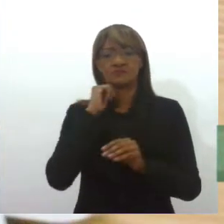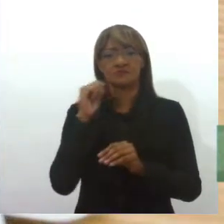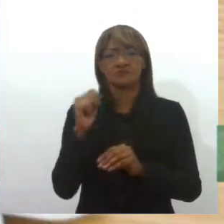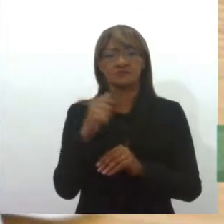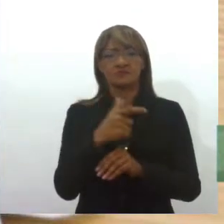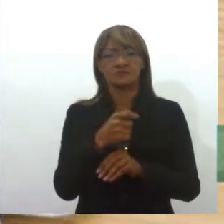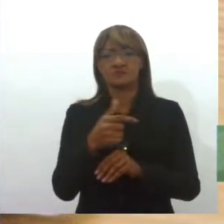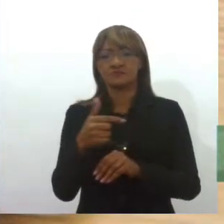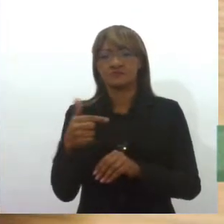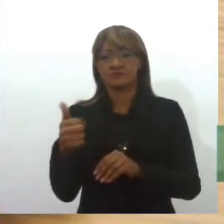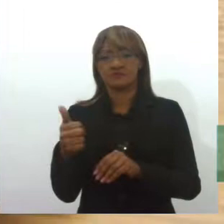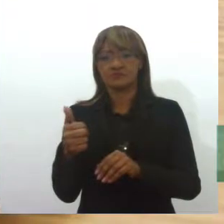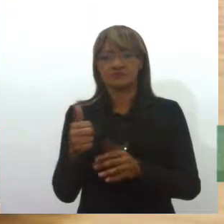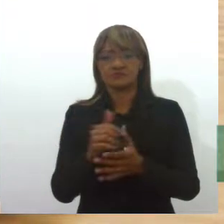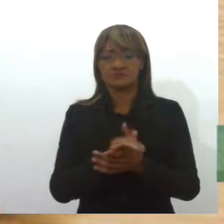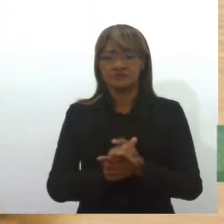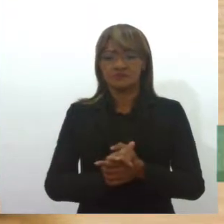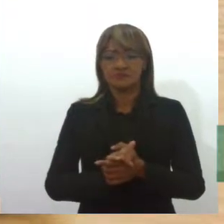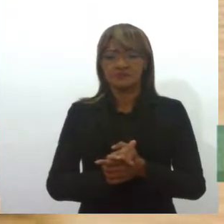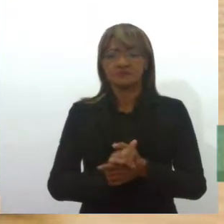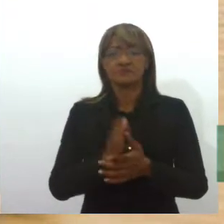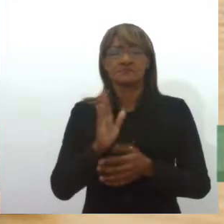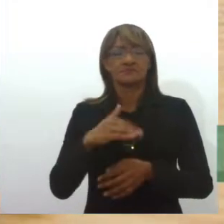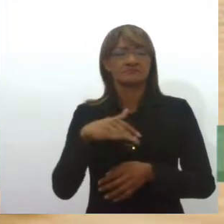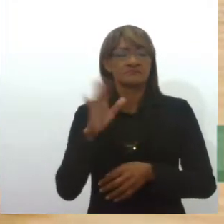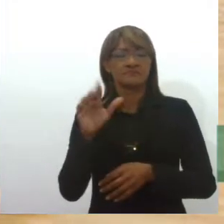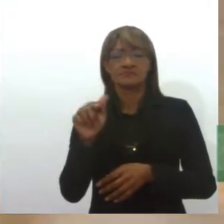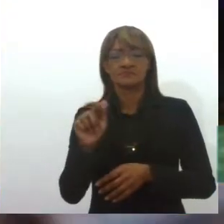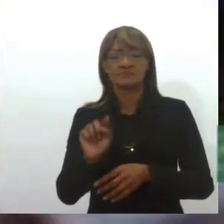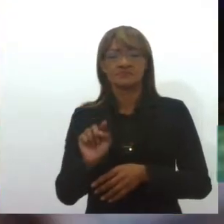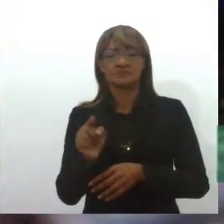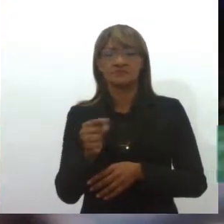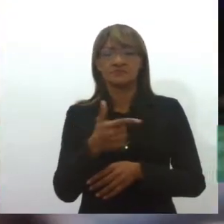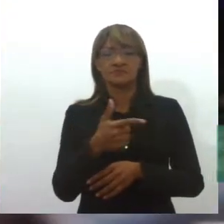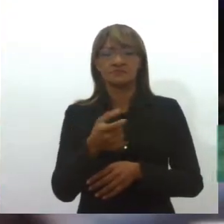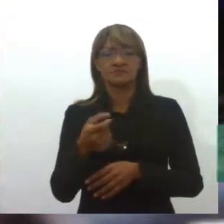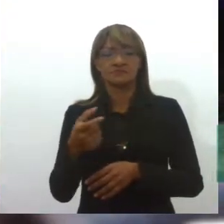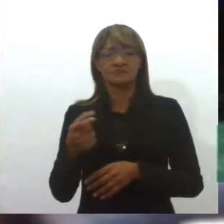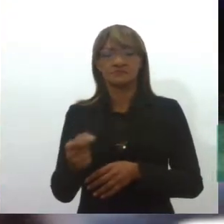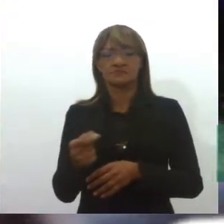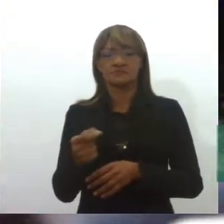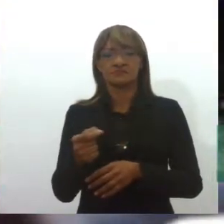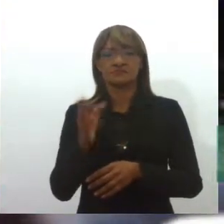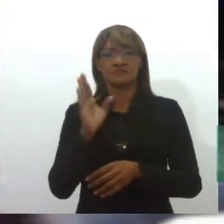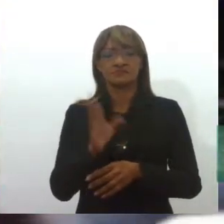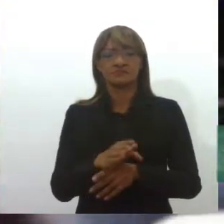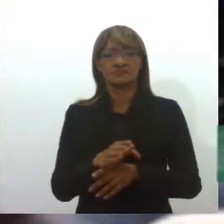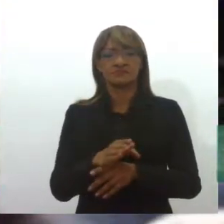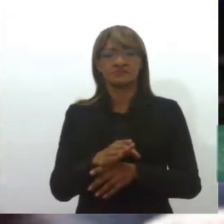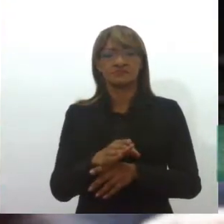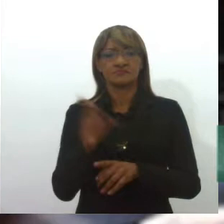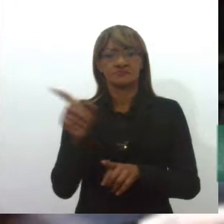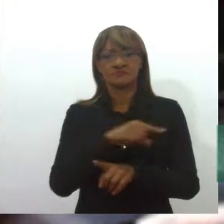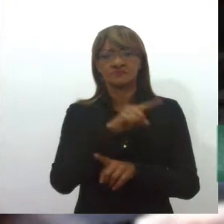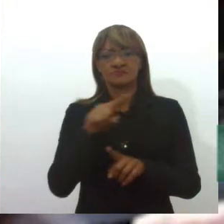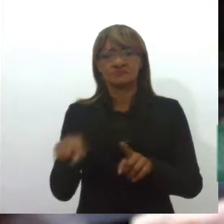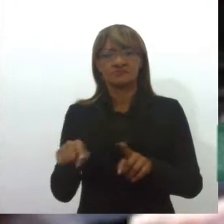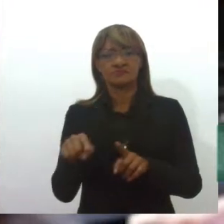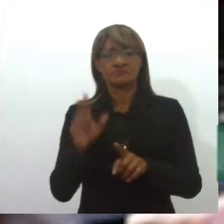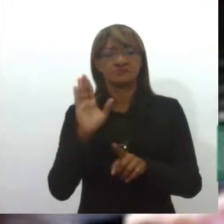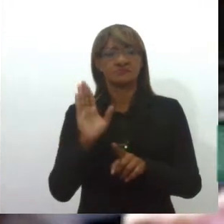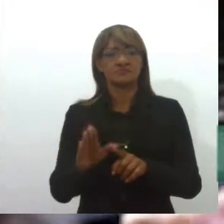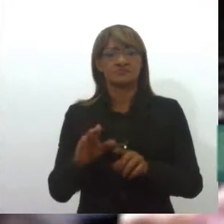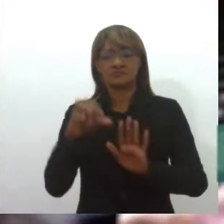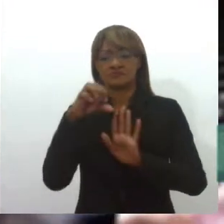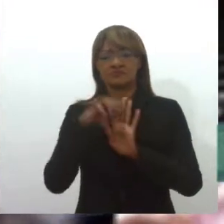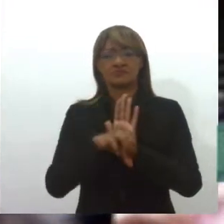2021. Dessas, mais de 7.200 foram removidas por indício de crime. Esses números